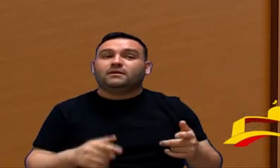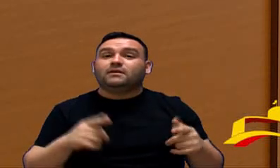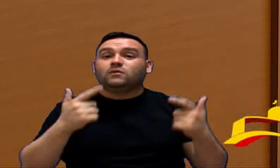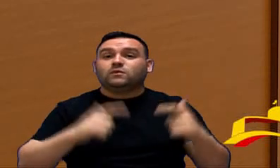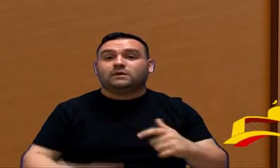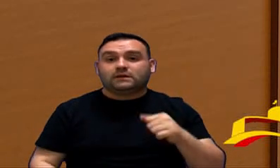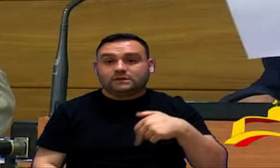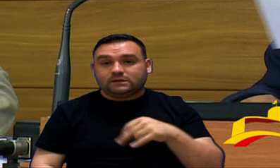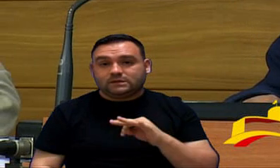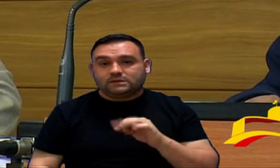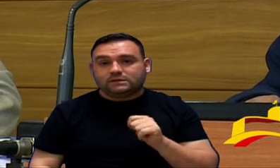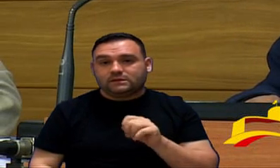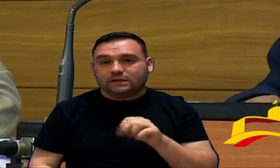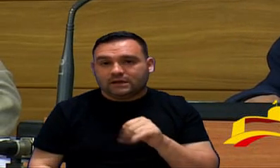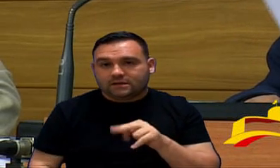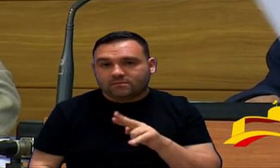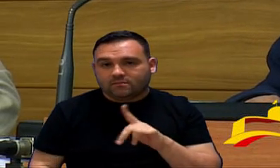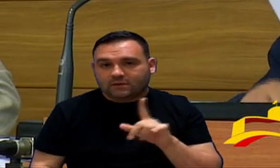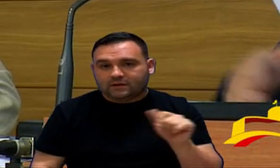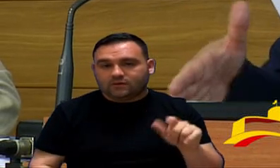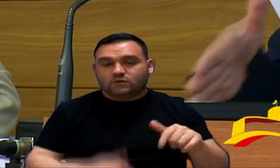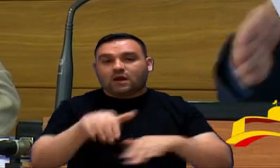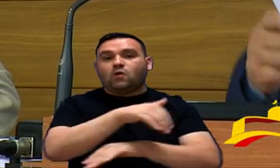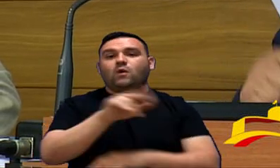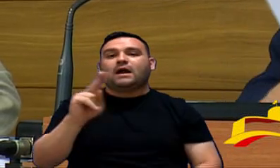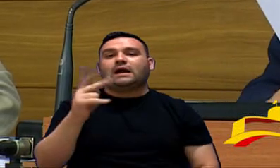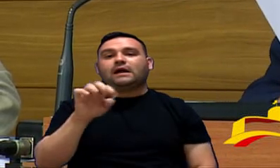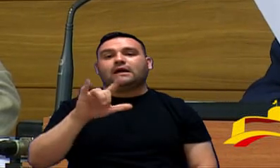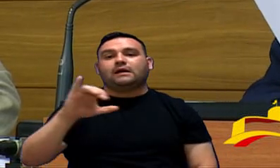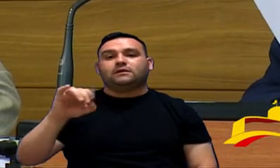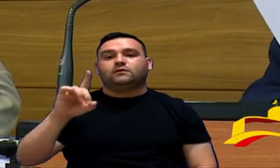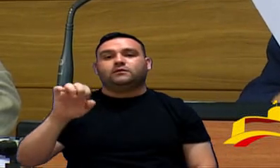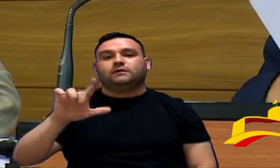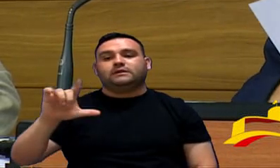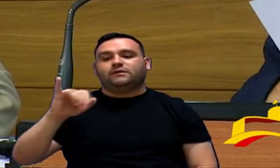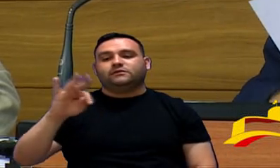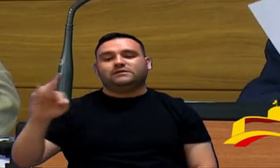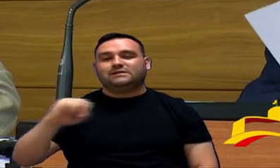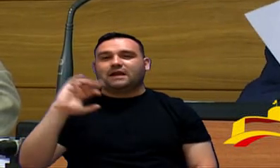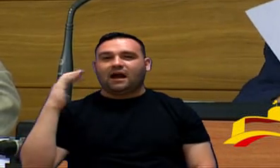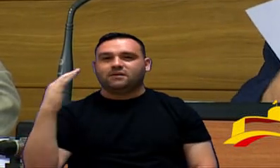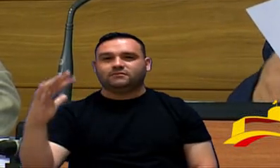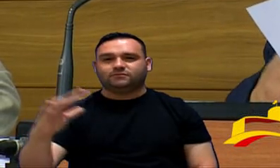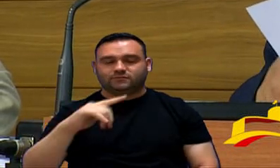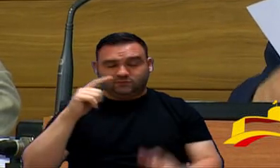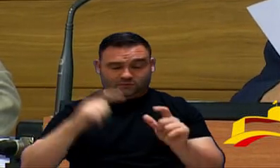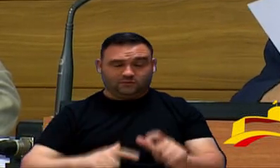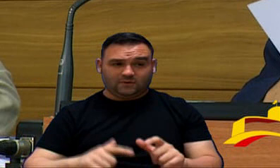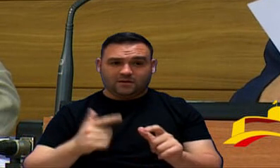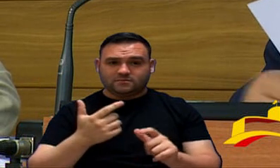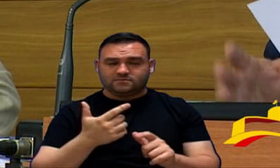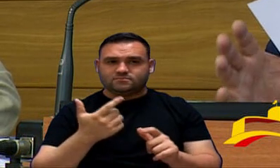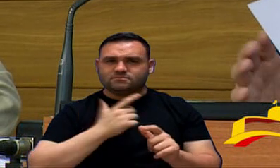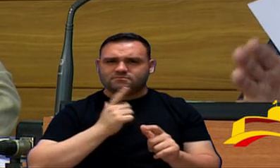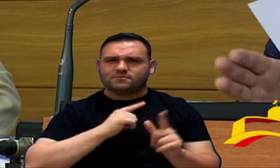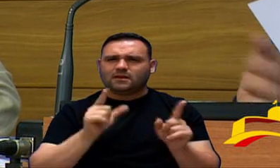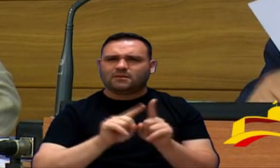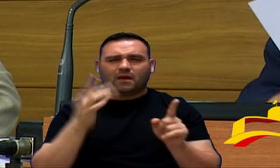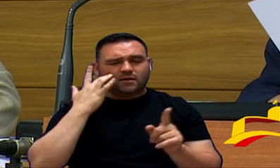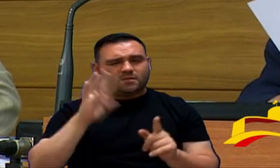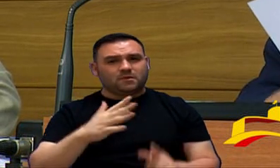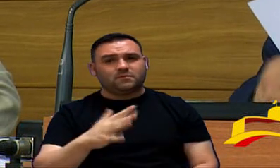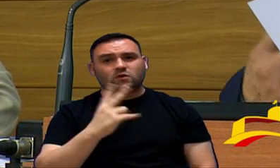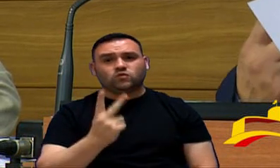ali no Jardim Santa Esmeralda, que é a Rua Hélio de Alcícia, bem do lado da mata ali, que fica no Santa Esmeralda, também foi feito ali, acho que dá